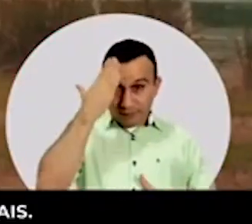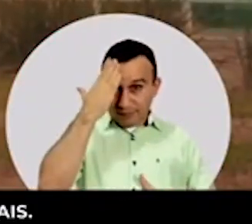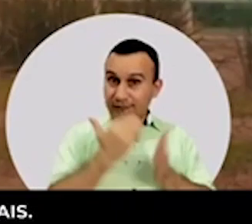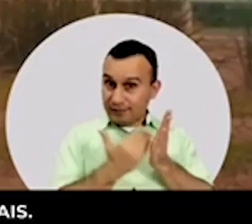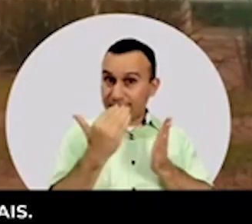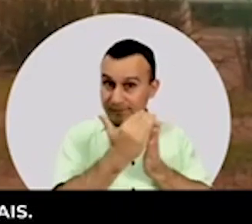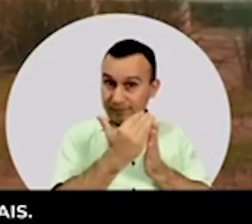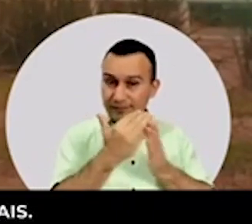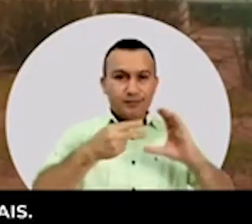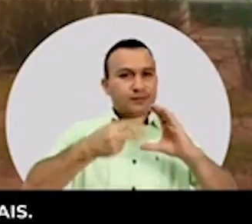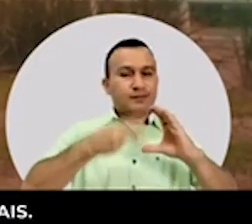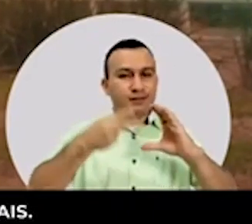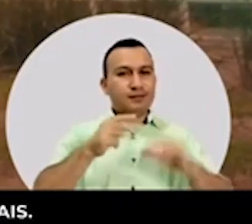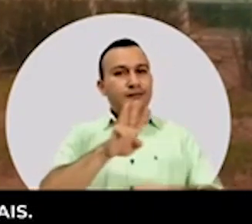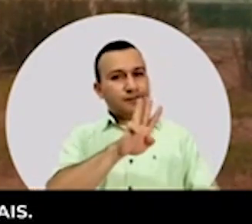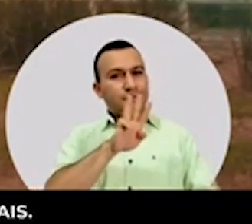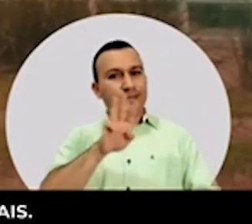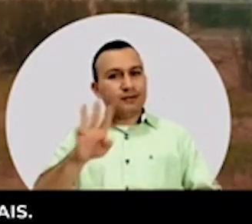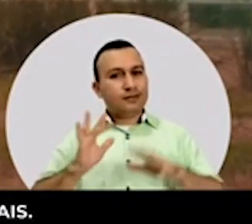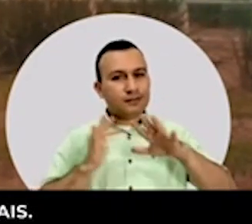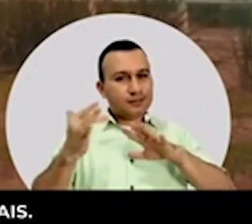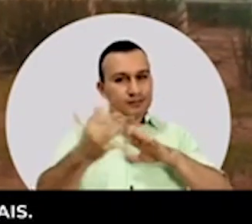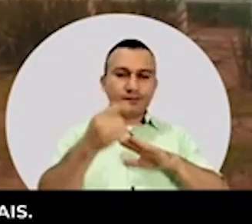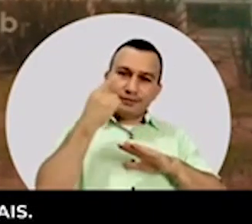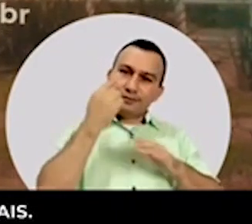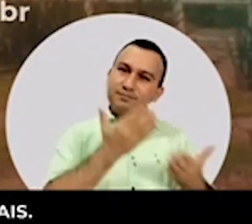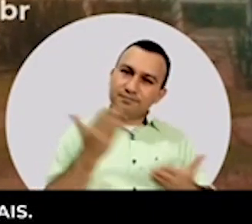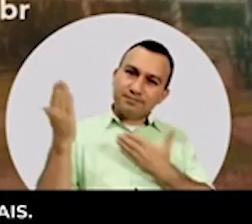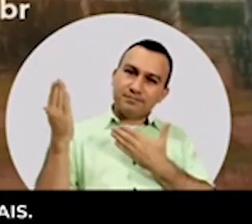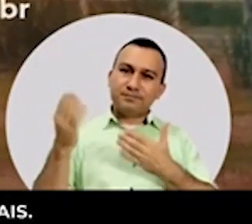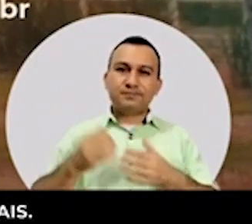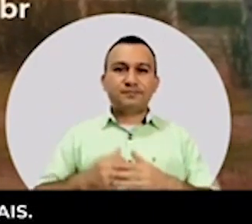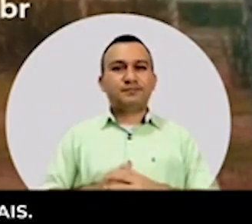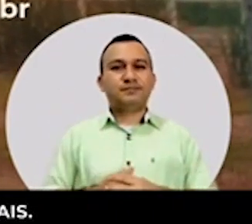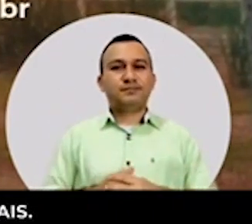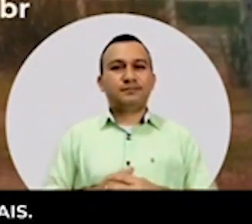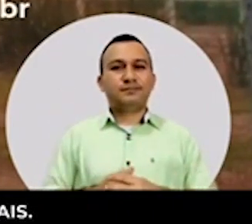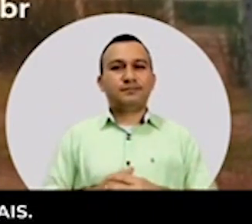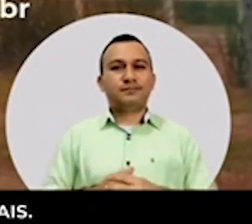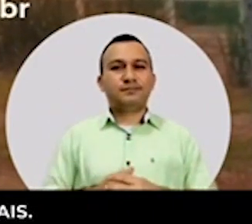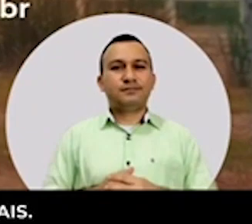Quer saber mais? Então acesse o site da Câmara e nos siga aqui nas nossas redes sociais.